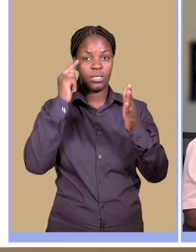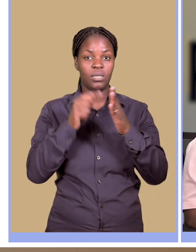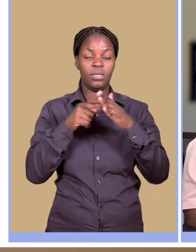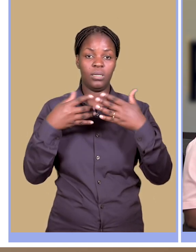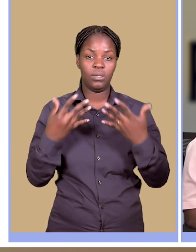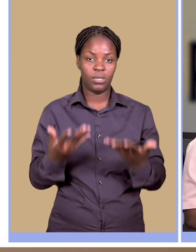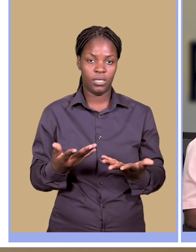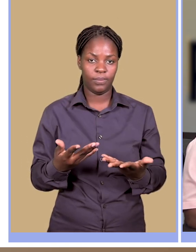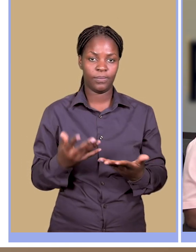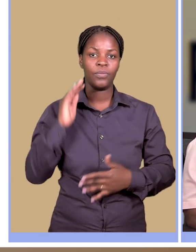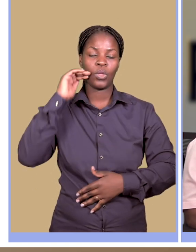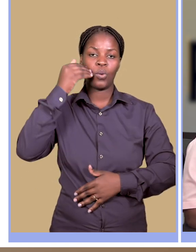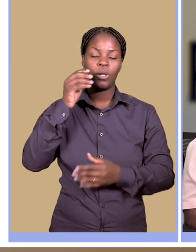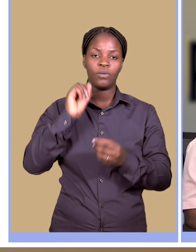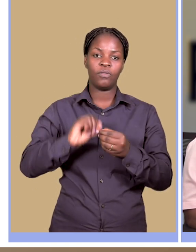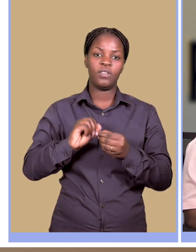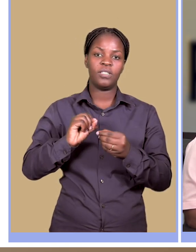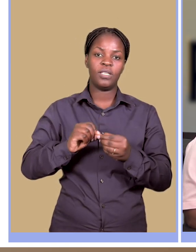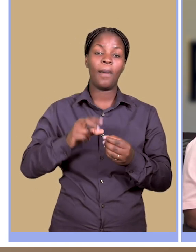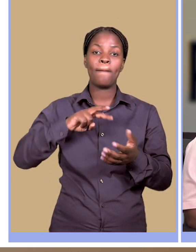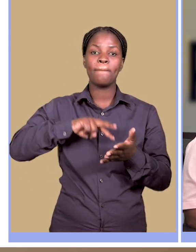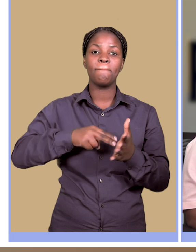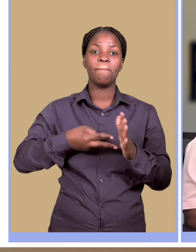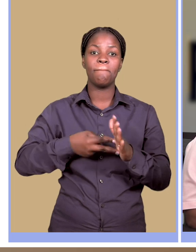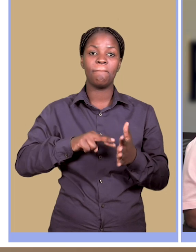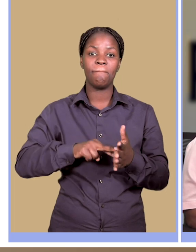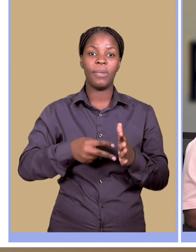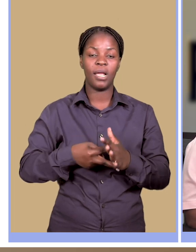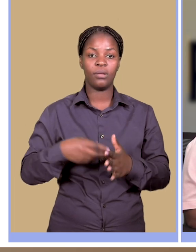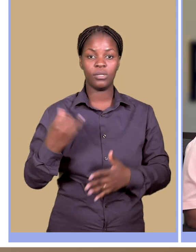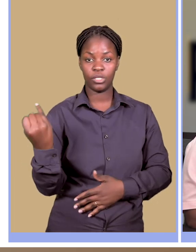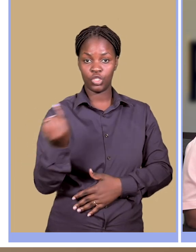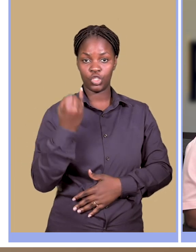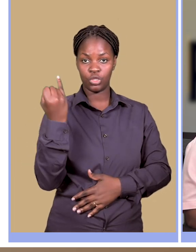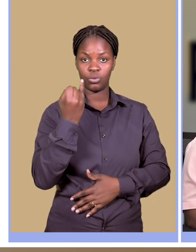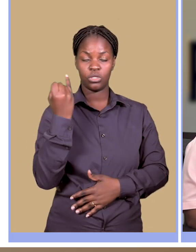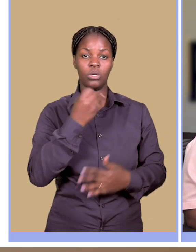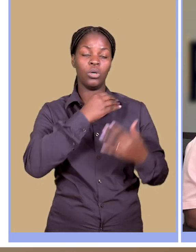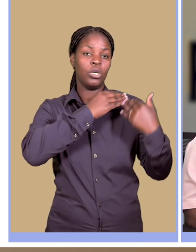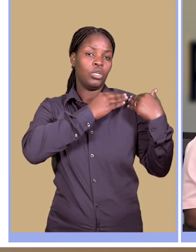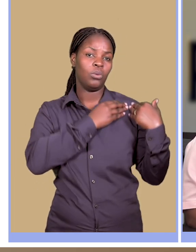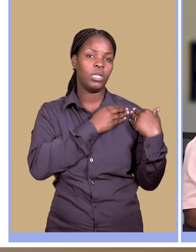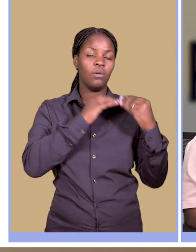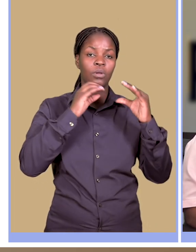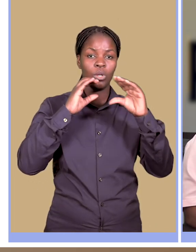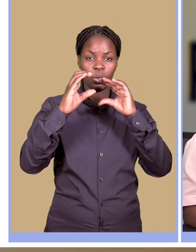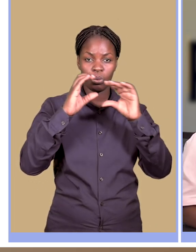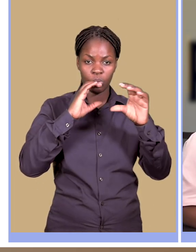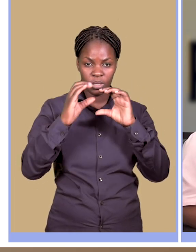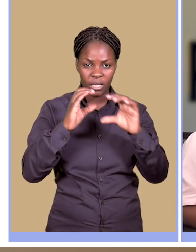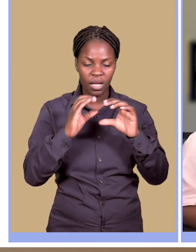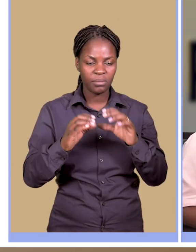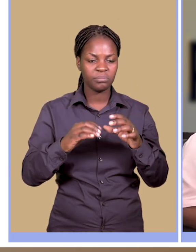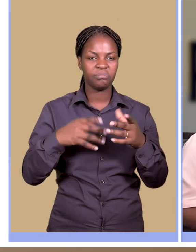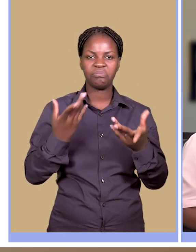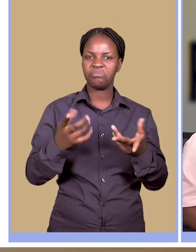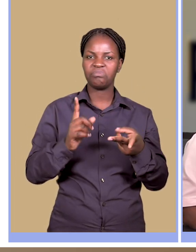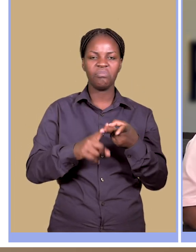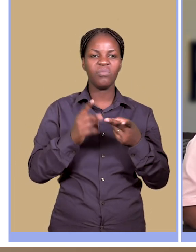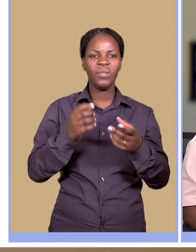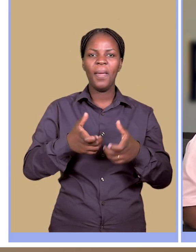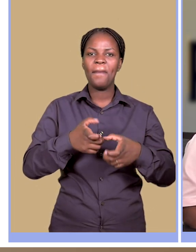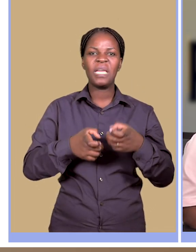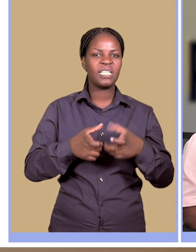isto obriga que, ao planificarmos estas instituições responsáveis por comunicar mensagens